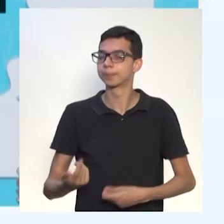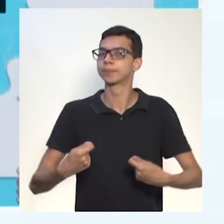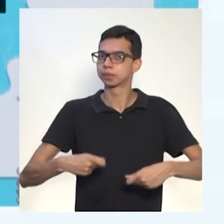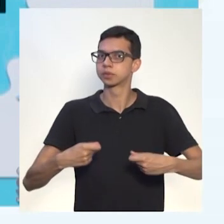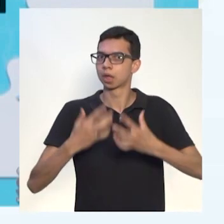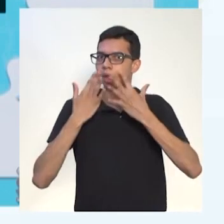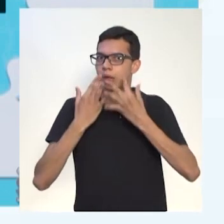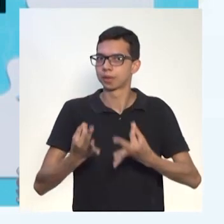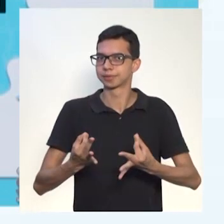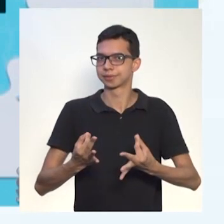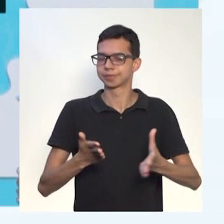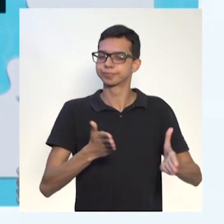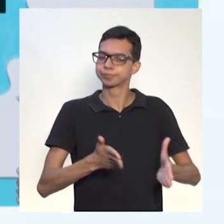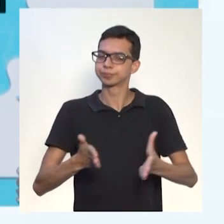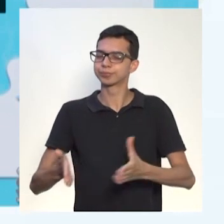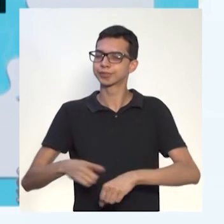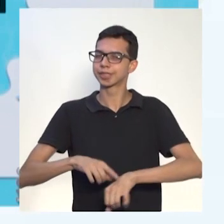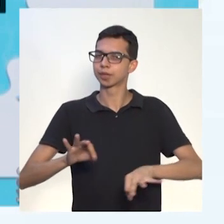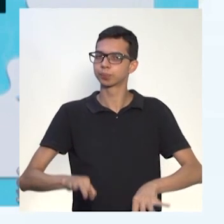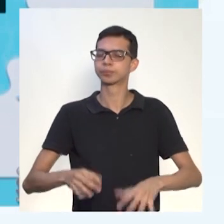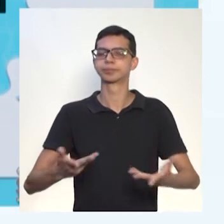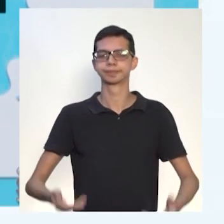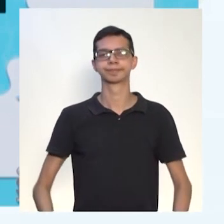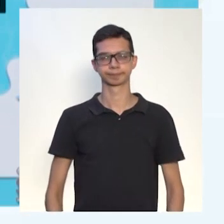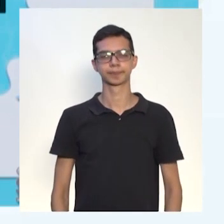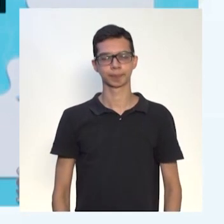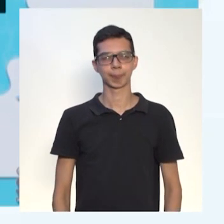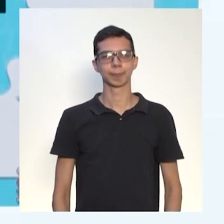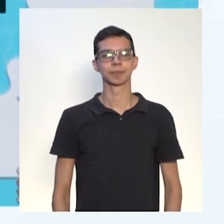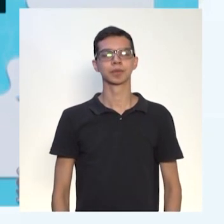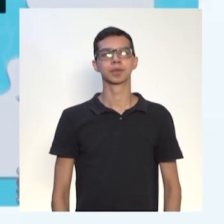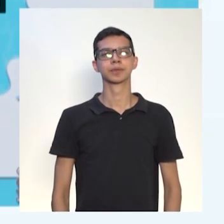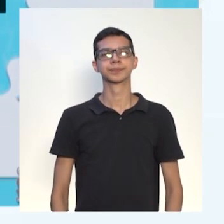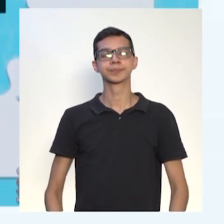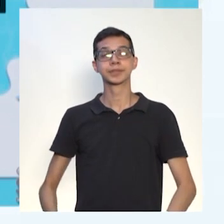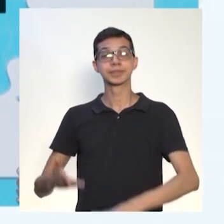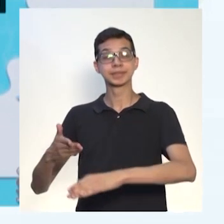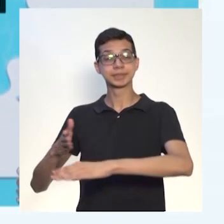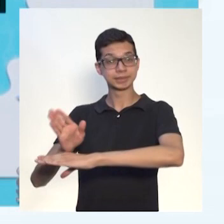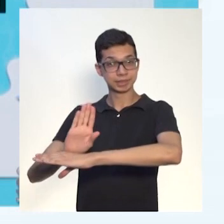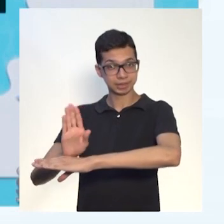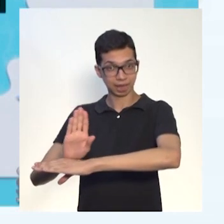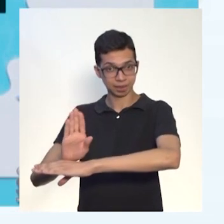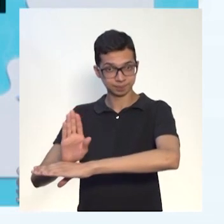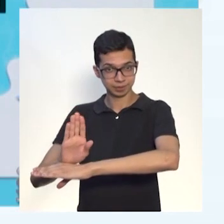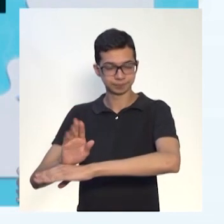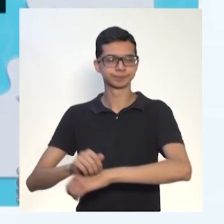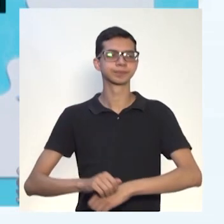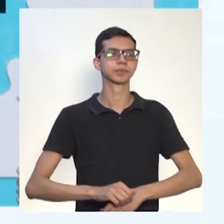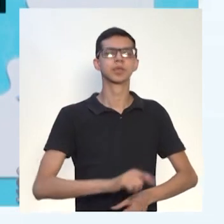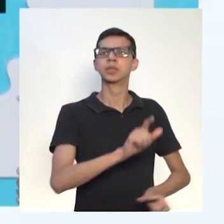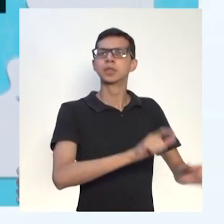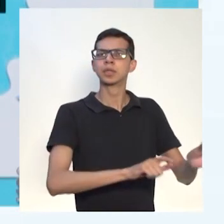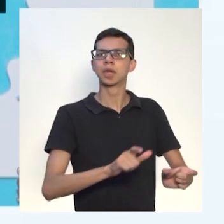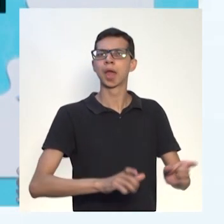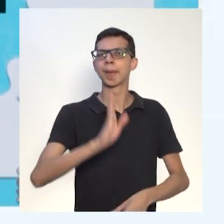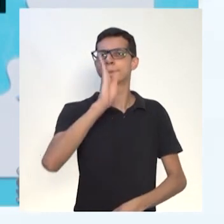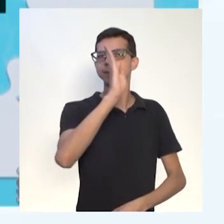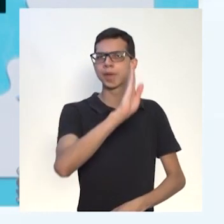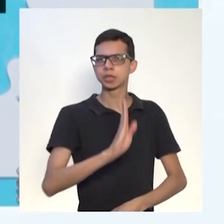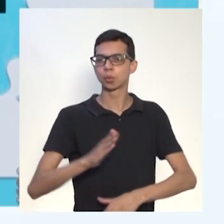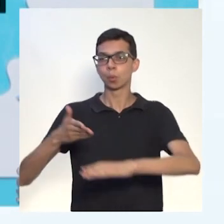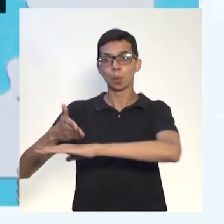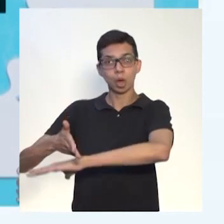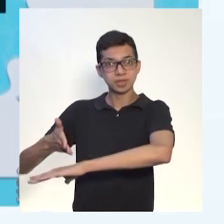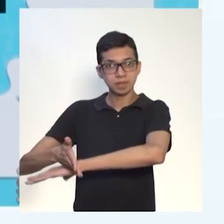os brasileiros acessam o cinema. E por quê? Por conta de desigualdades econômicas